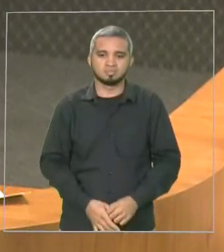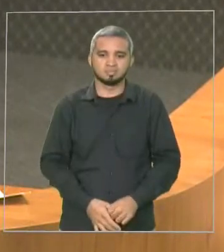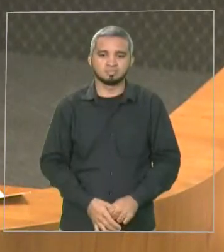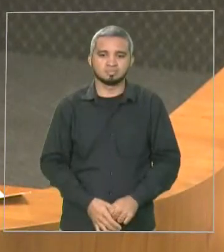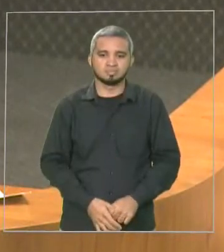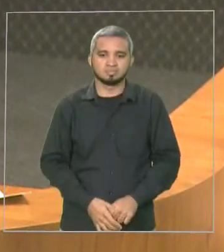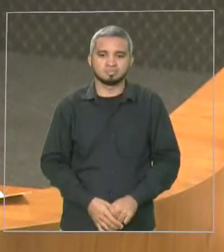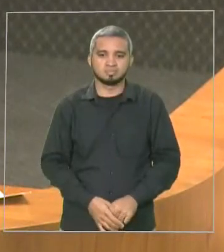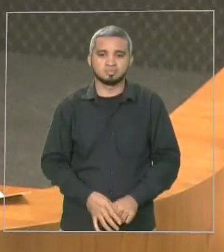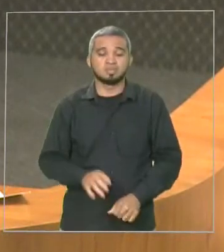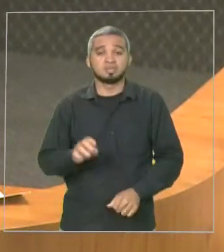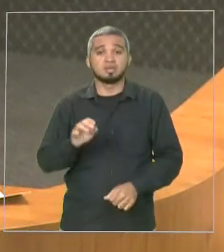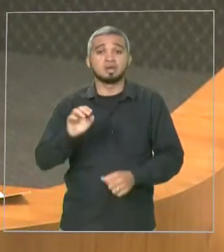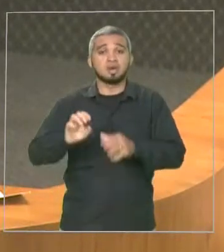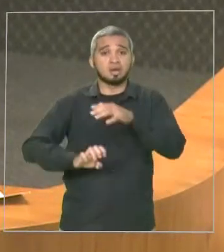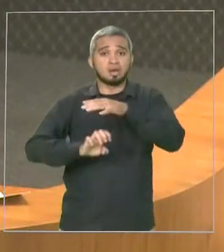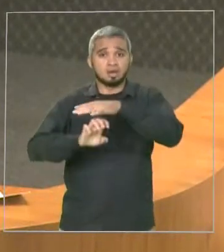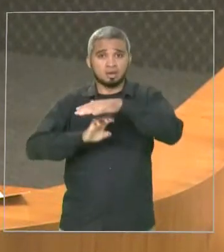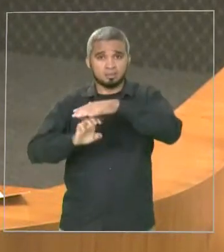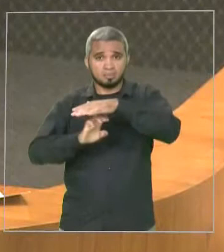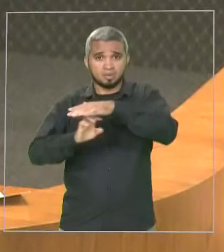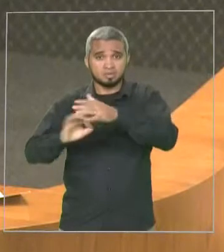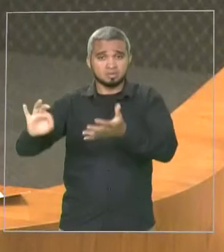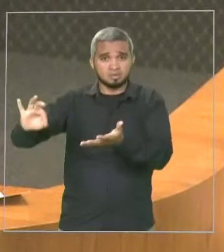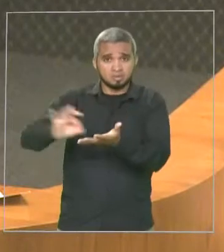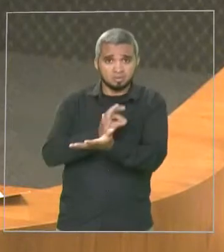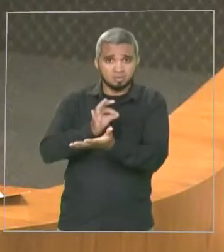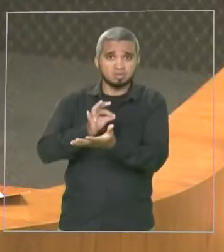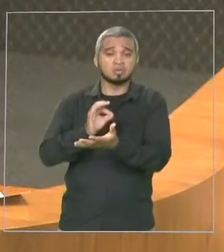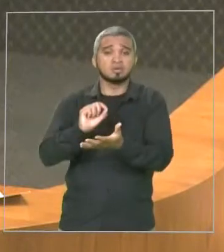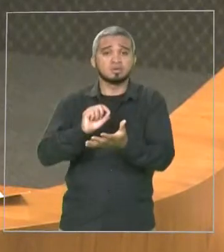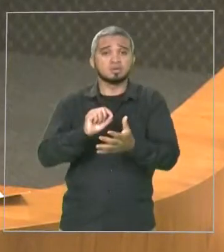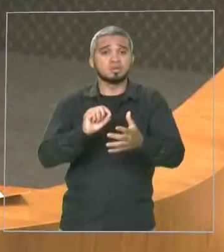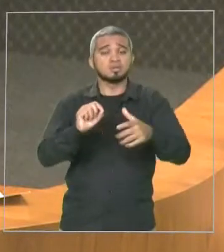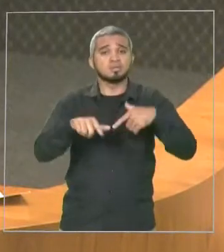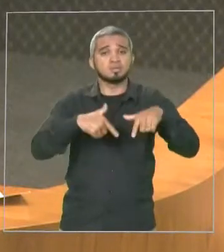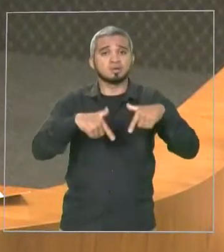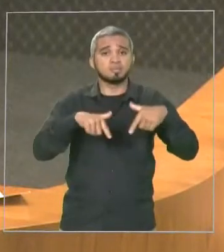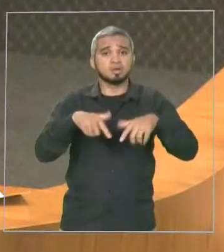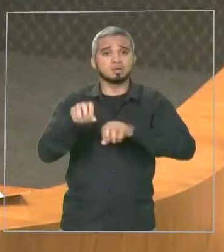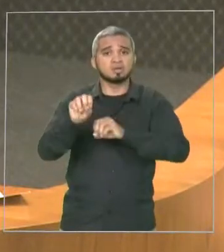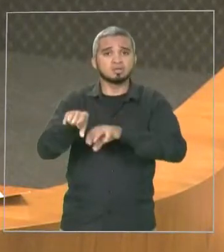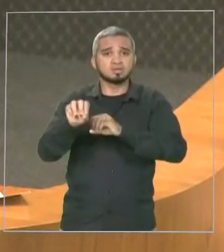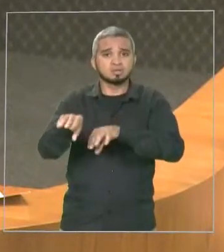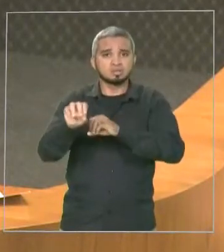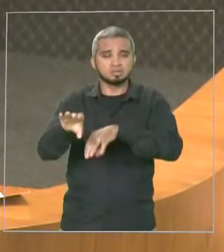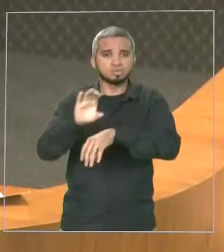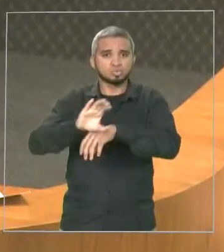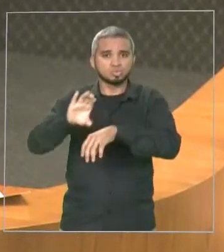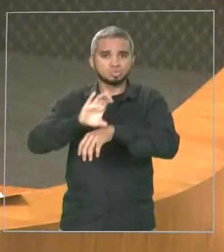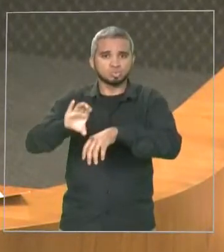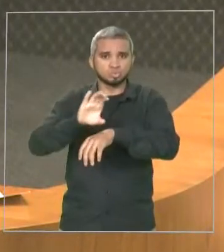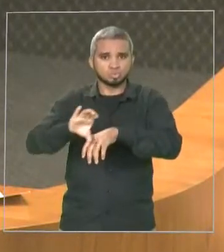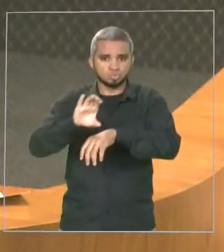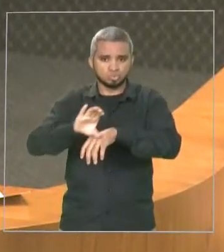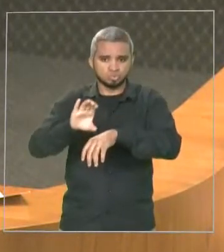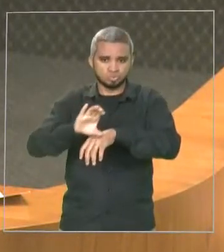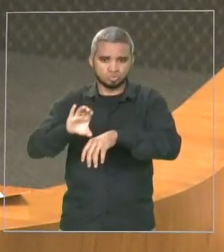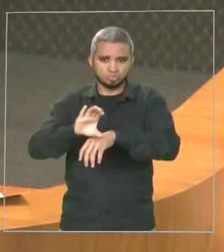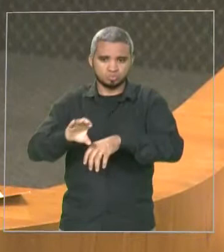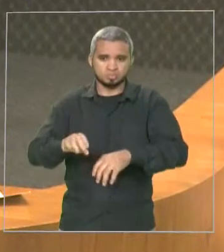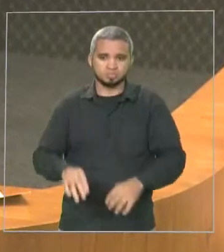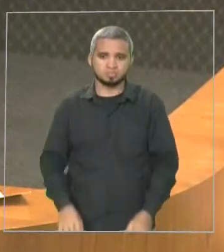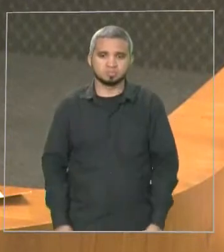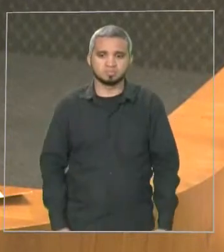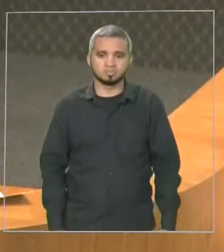de treinamento educacional. Deputado Rogério. Deputado Edilásio. Só concluindo aqui, eu lhe dou em seguida a parte,